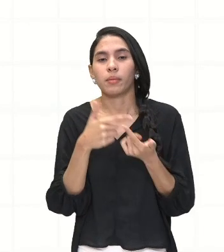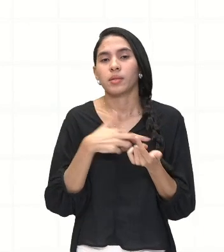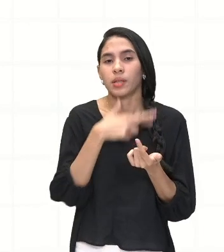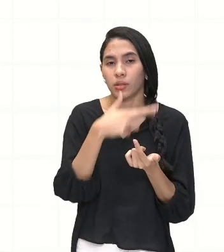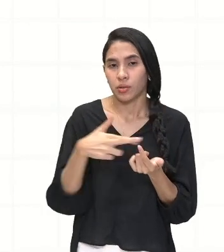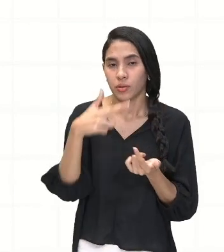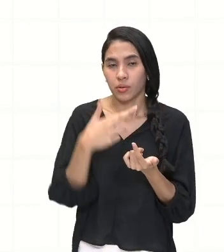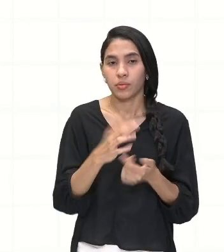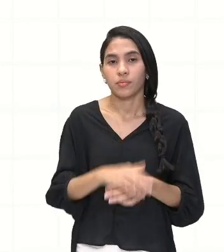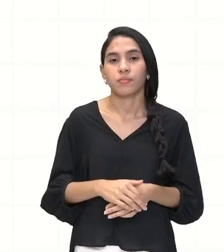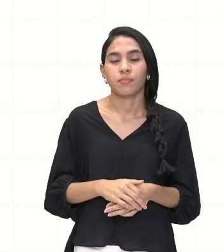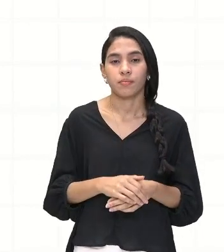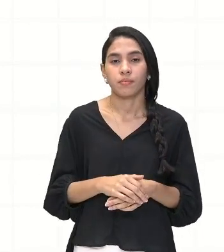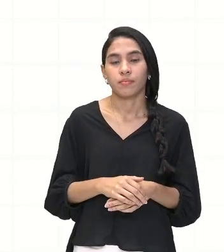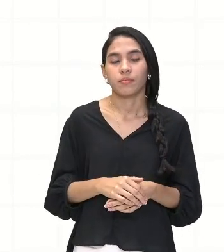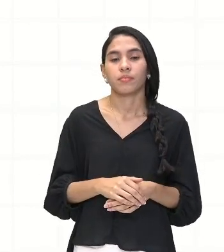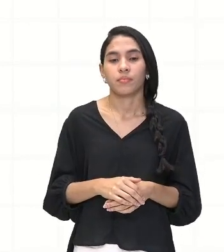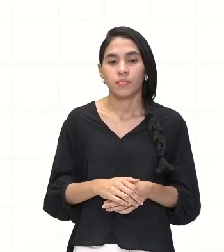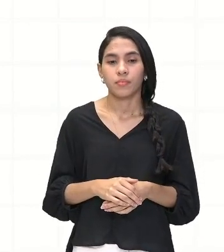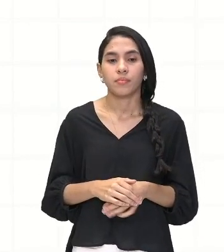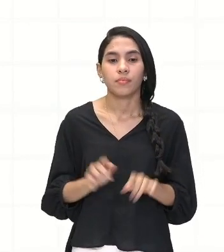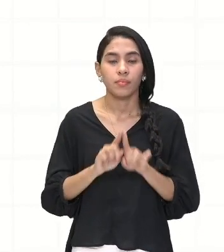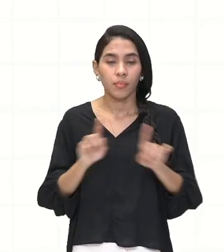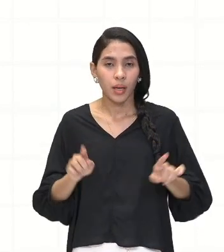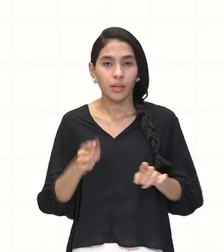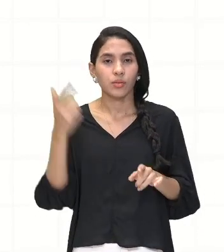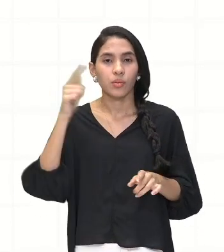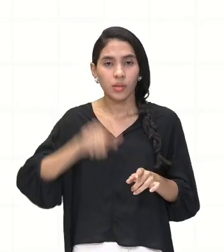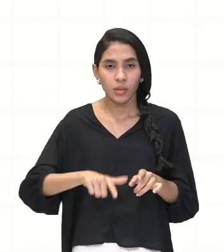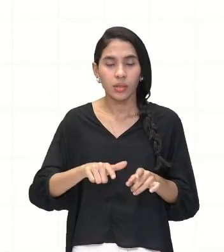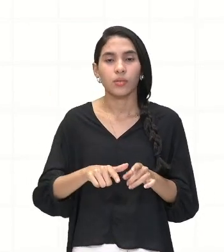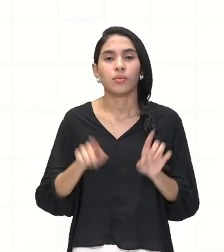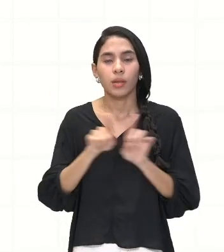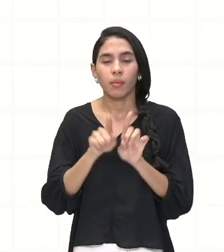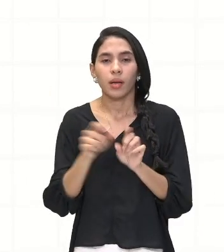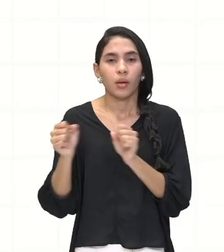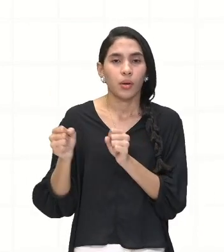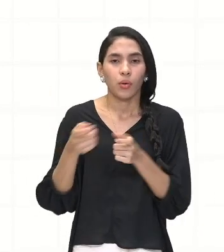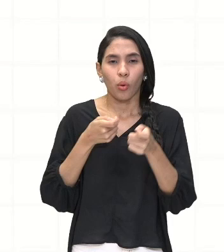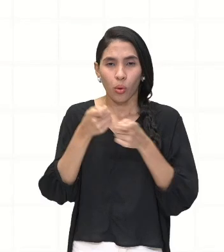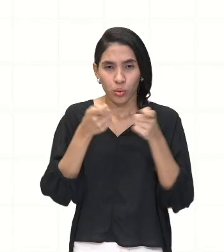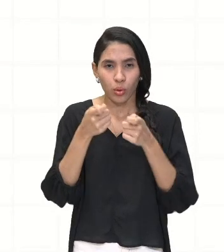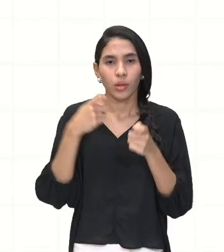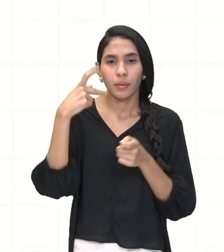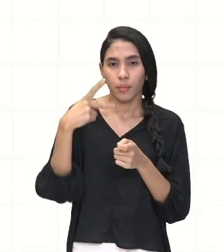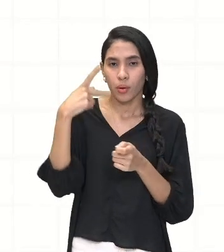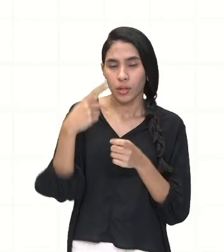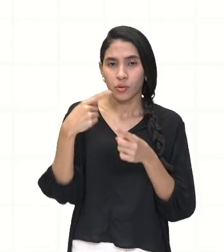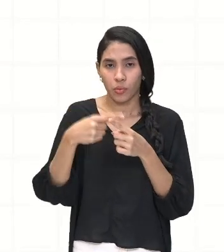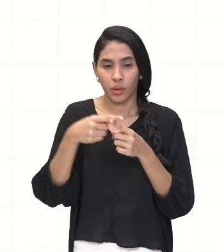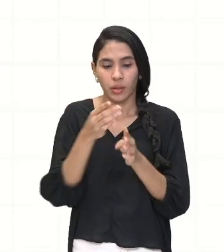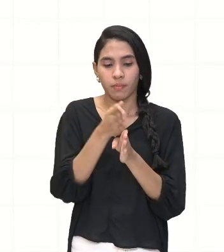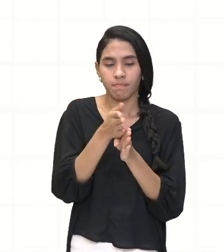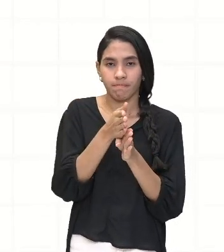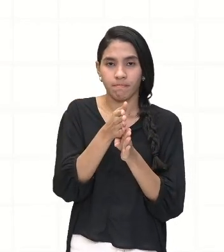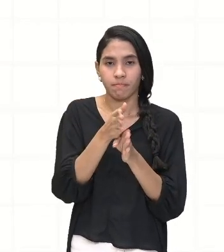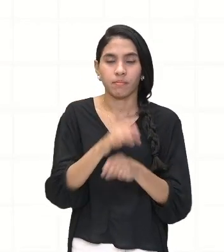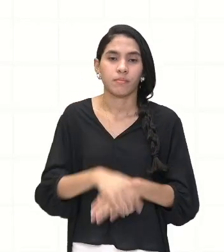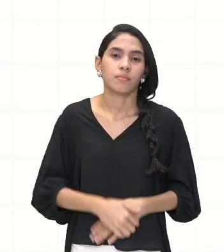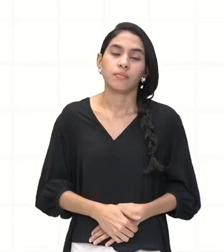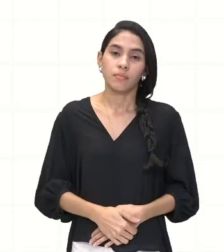cristãos católicos e protestantes, mas ganhou contornos políticos por questões de fronteiras, né? Então,